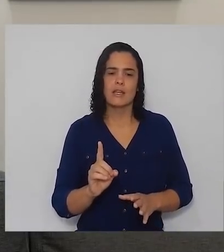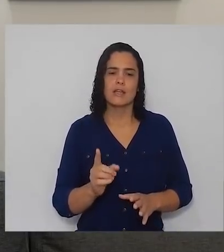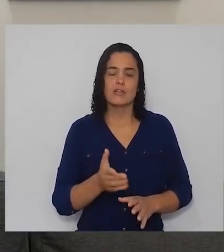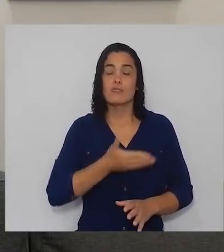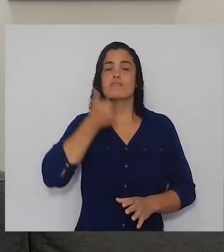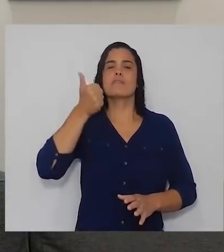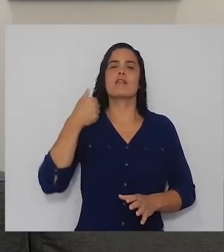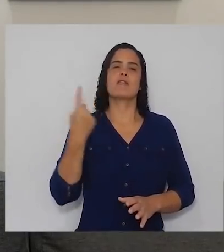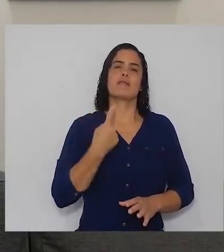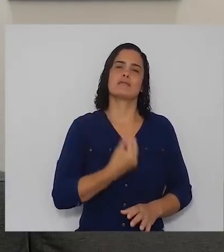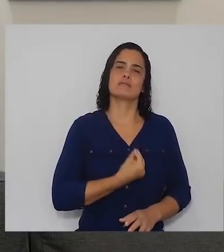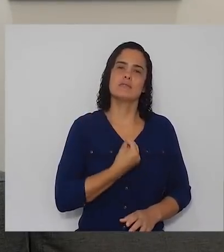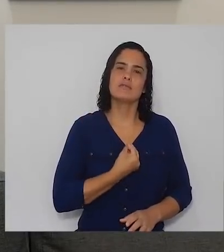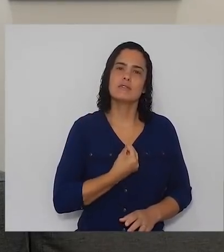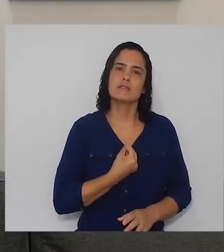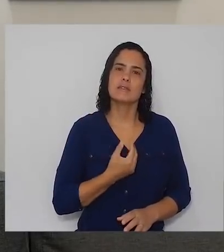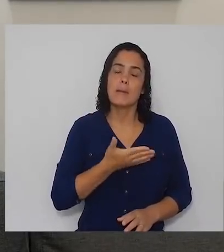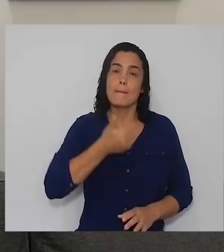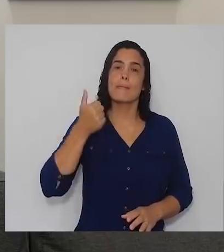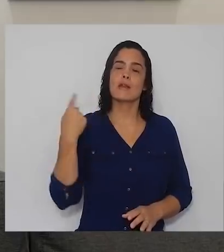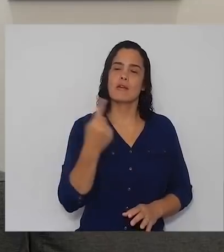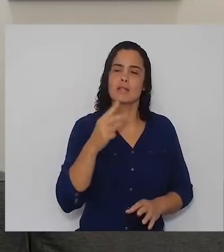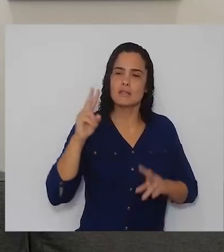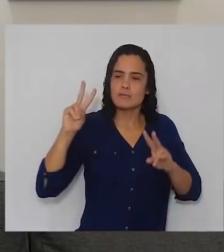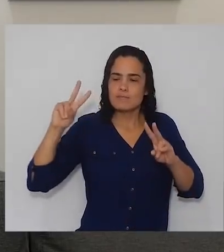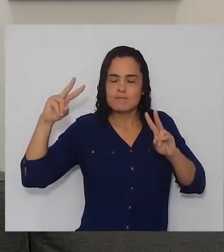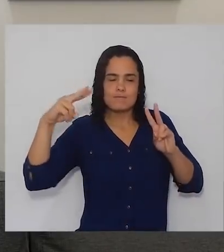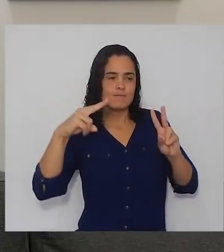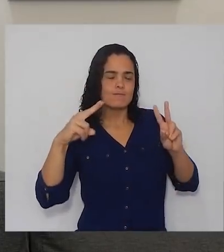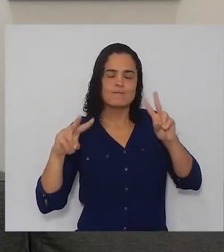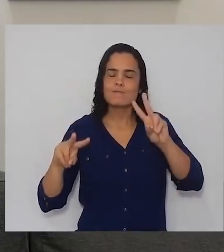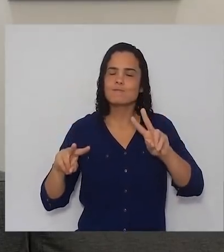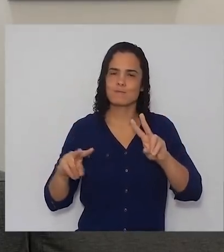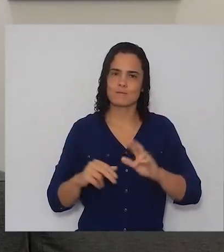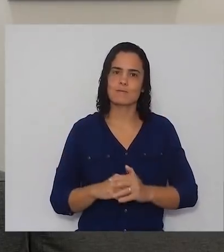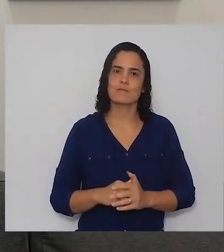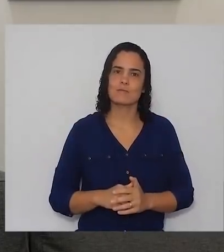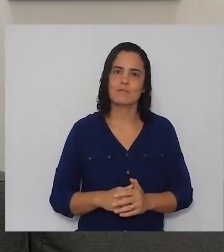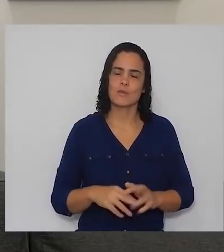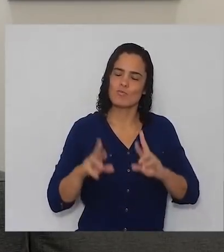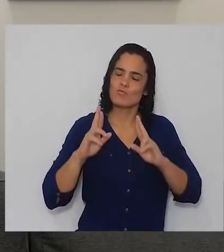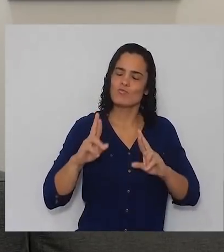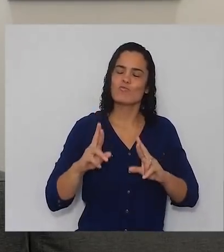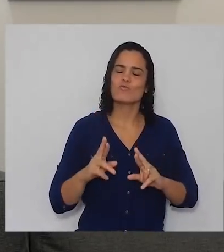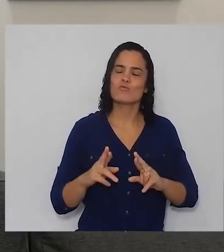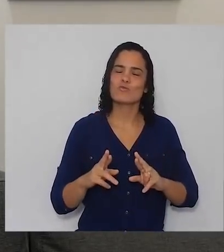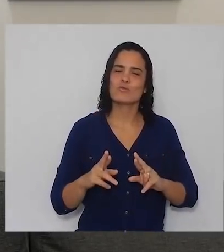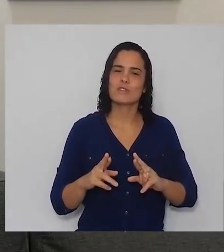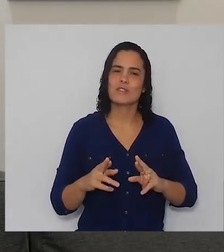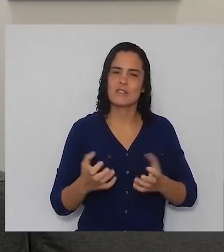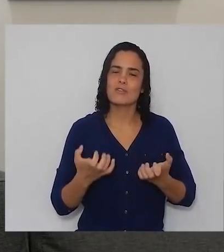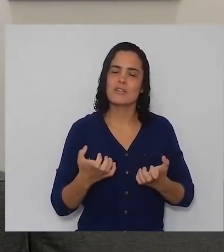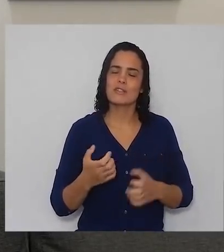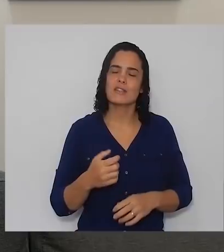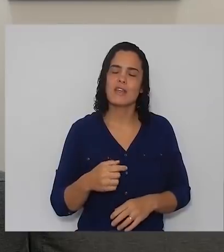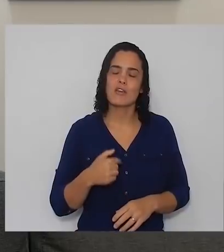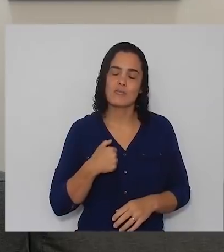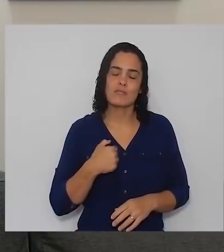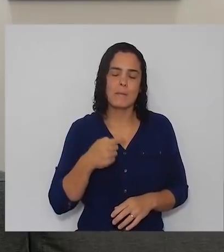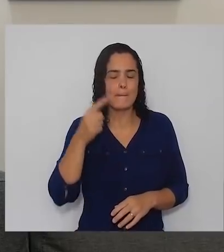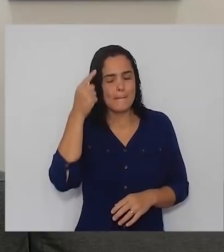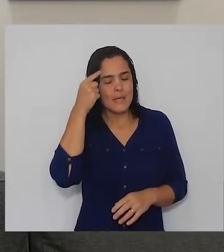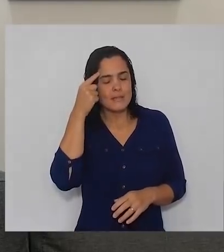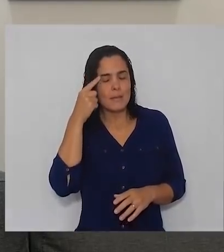pessimista, eu quero me alimentar do otimismo, da convicção de que depois seremos melhores e o nosso amor por missões